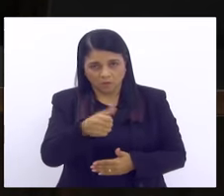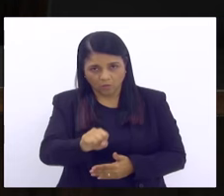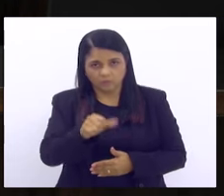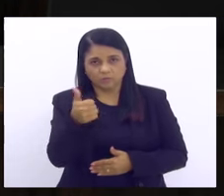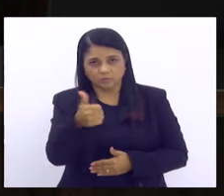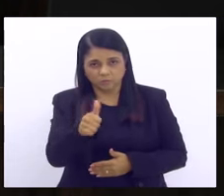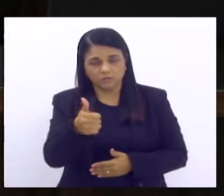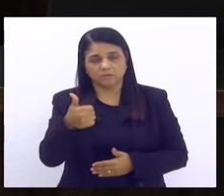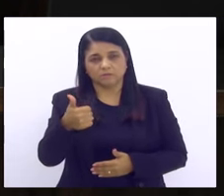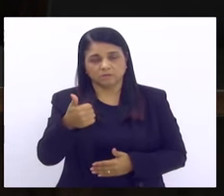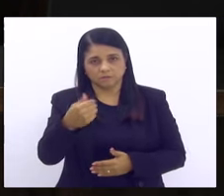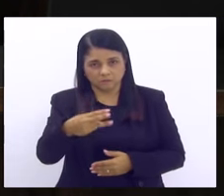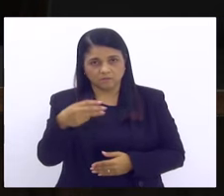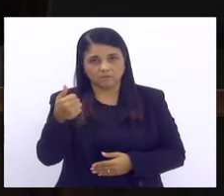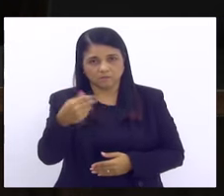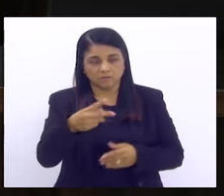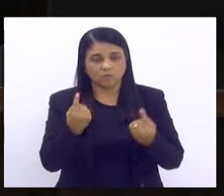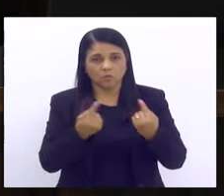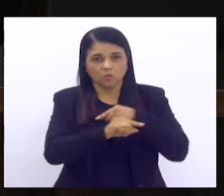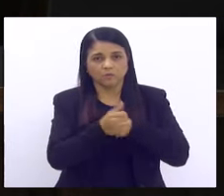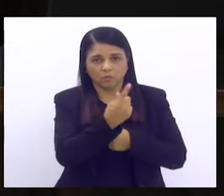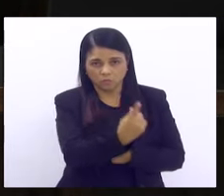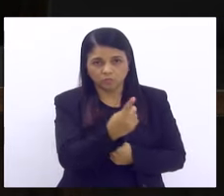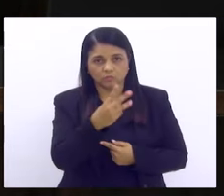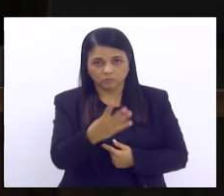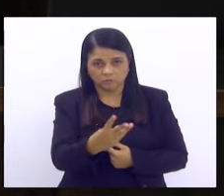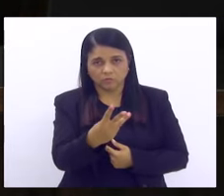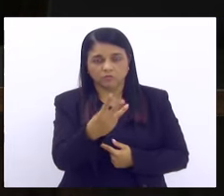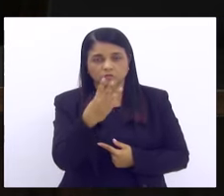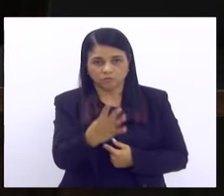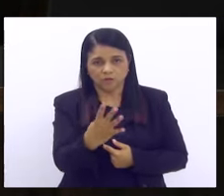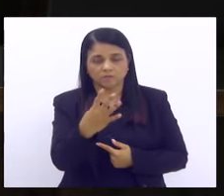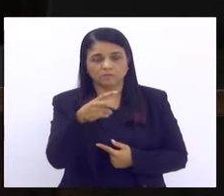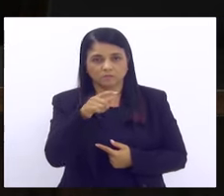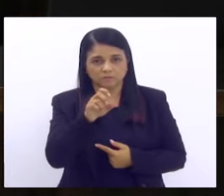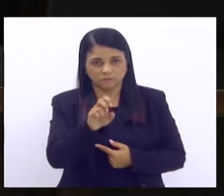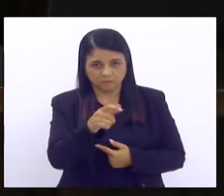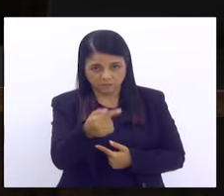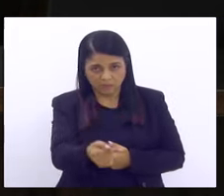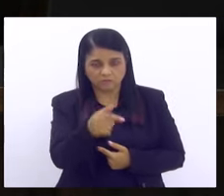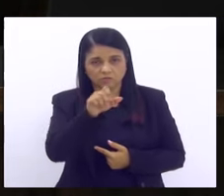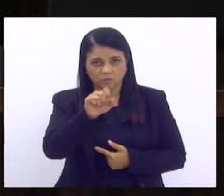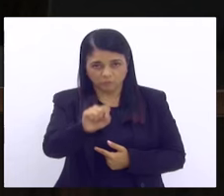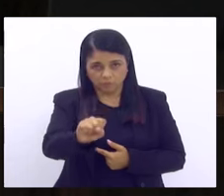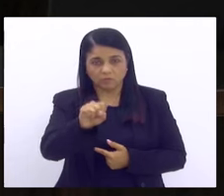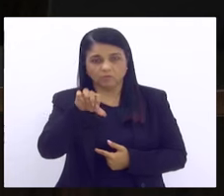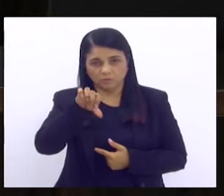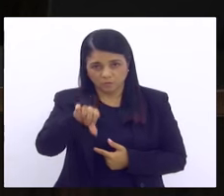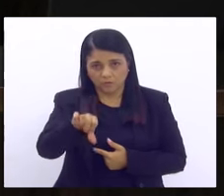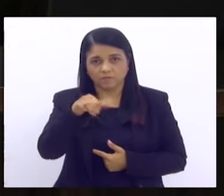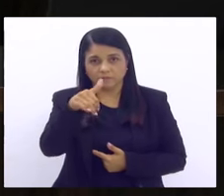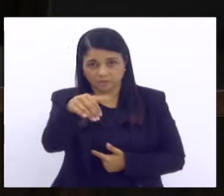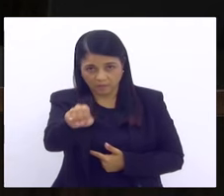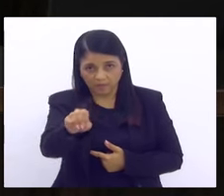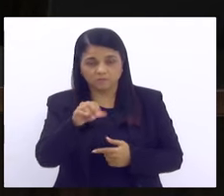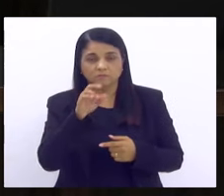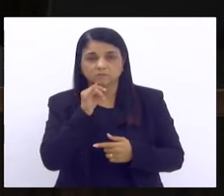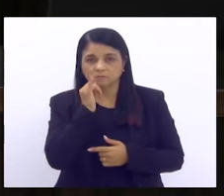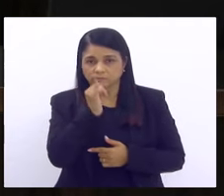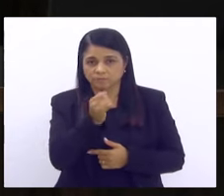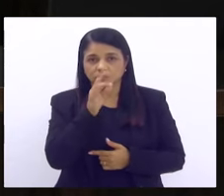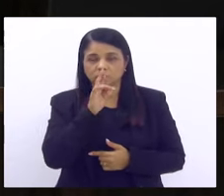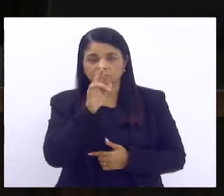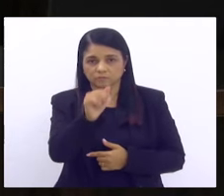14, contrárias às emendas 1, 2, 3, 4, 5, 7, 8, 9 e 10. Relatório, deputado Rodrigo